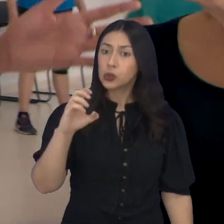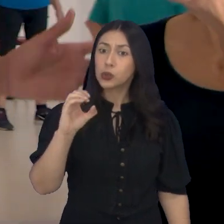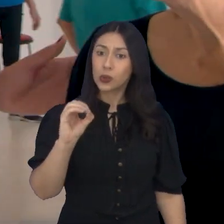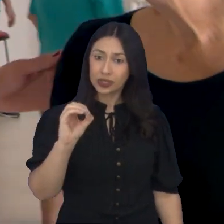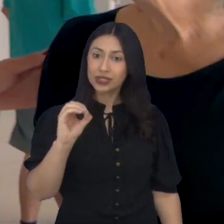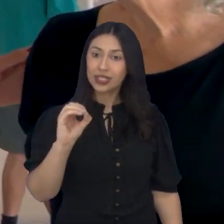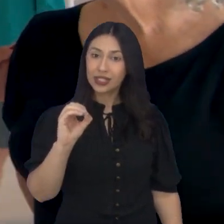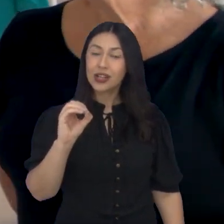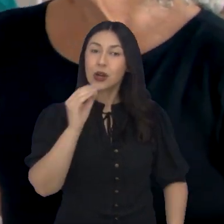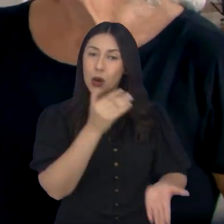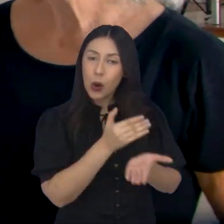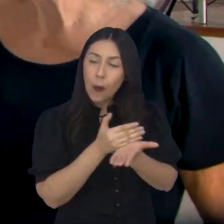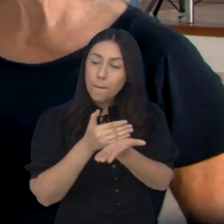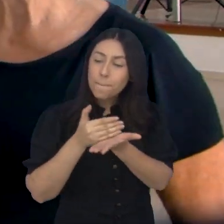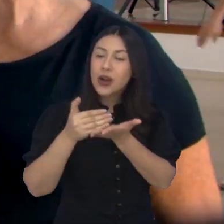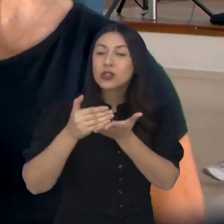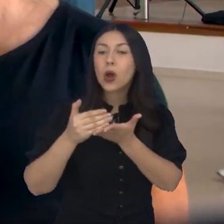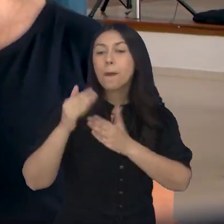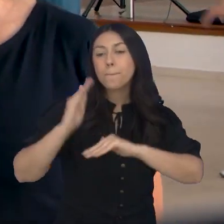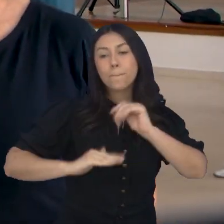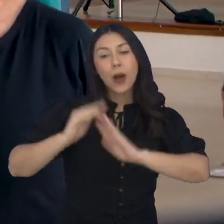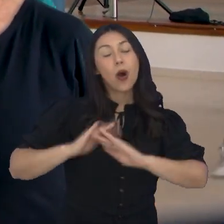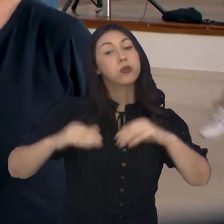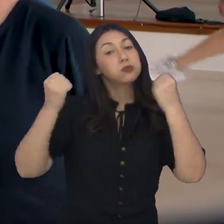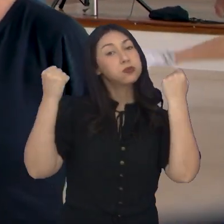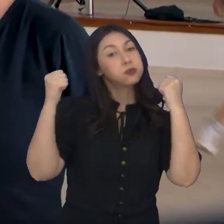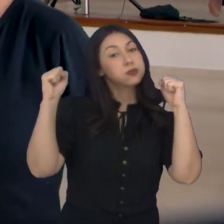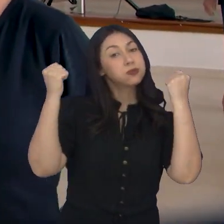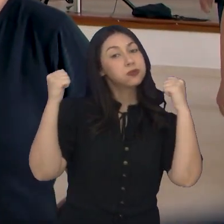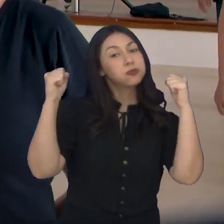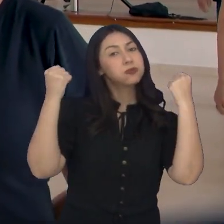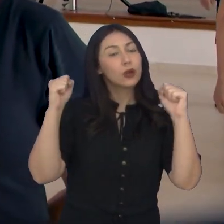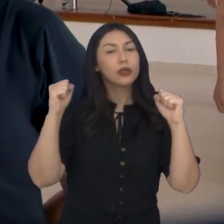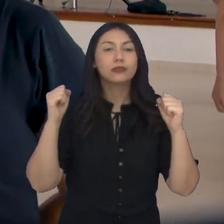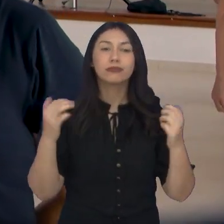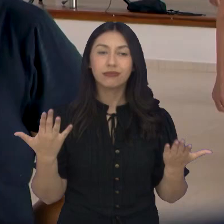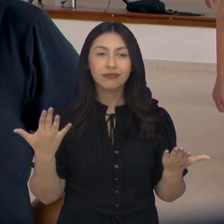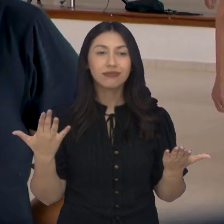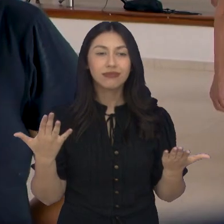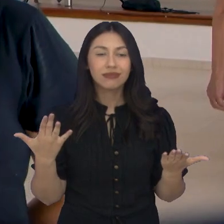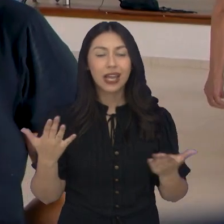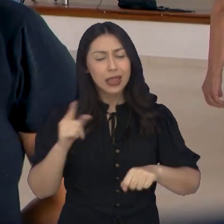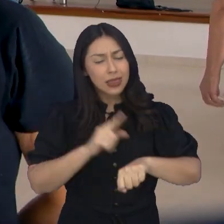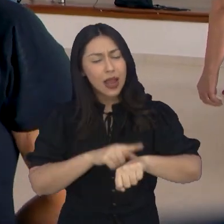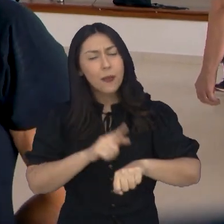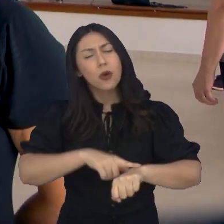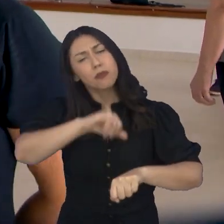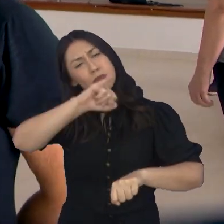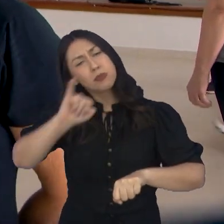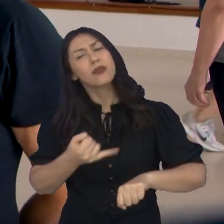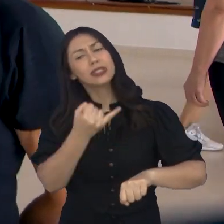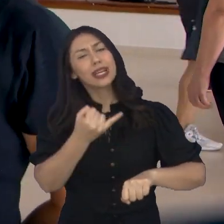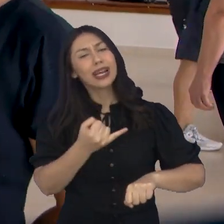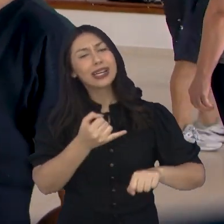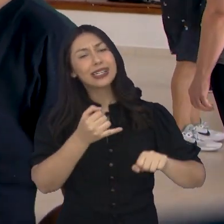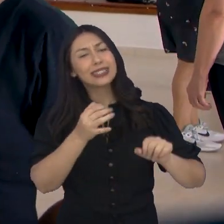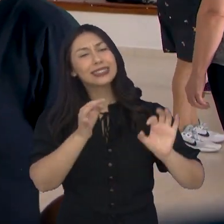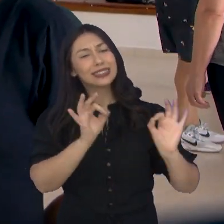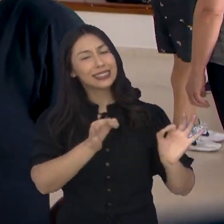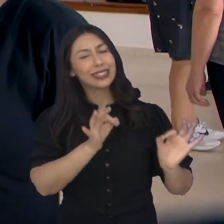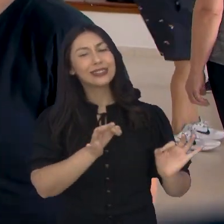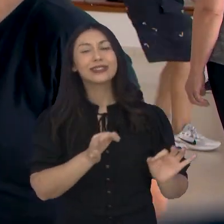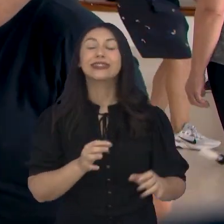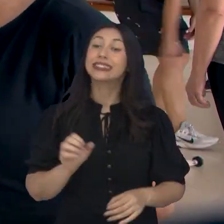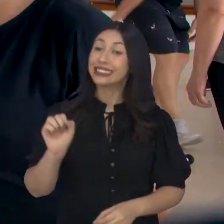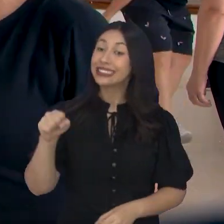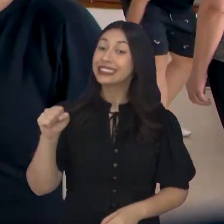anos começou a fazer atividade física. Ou seja, Gi, nunca é tarde para começar a fazer atividade física, não é mesmo, Maria Júlia? Verdade.